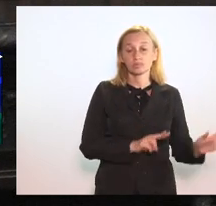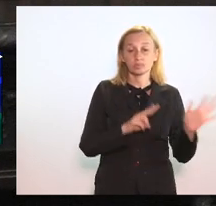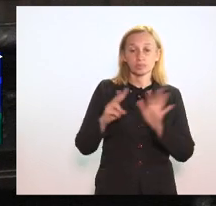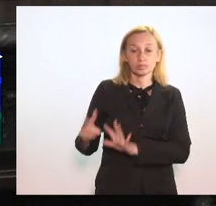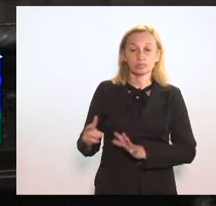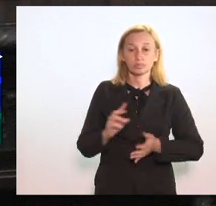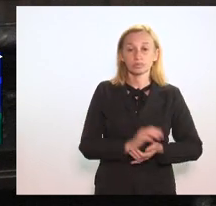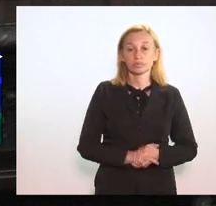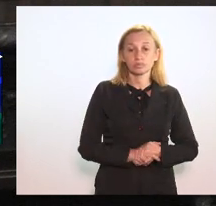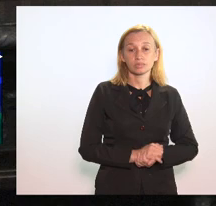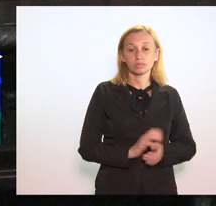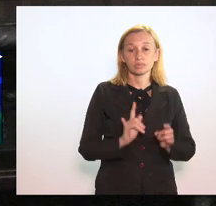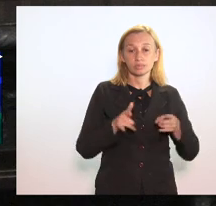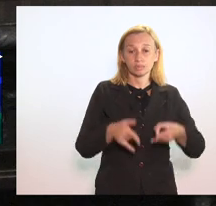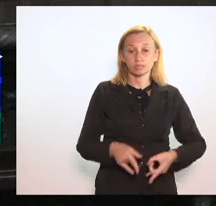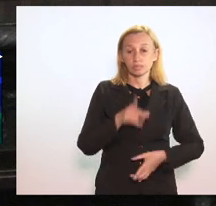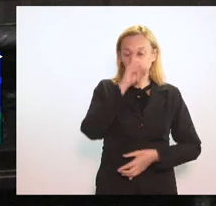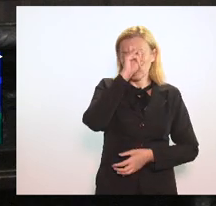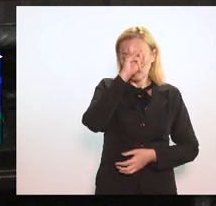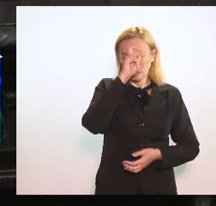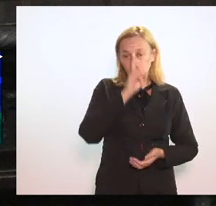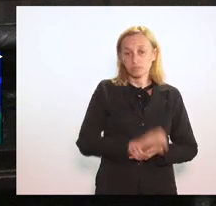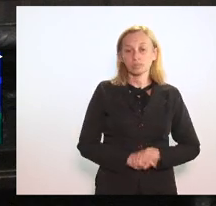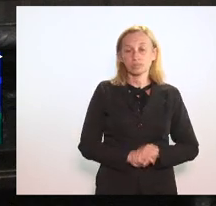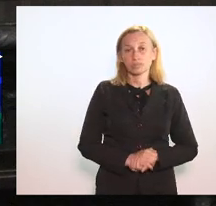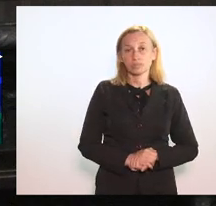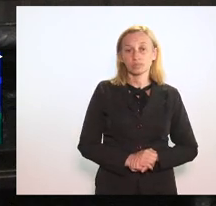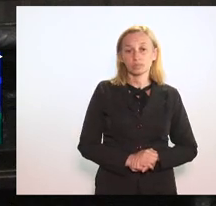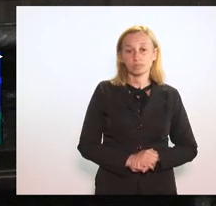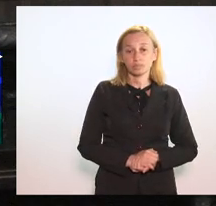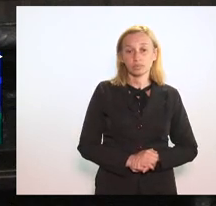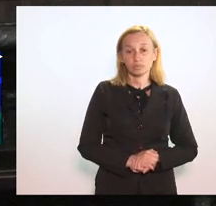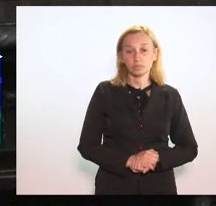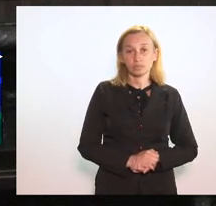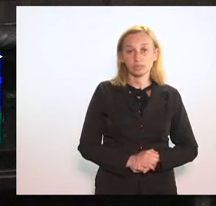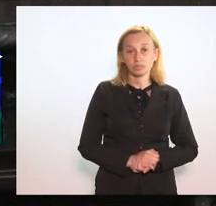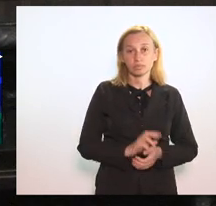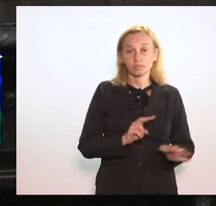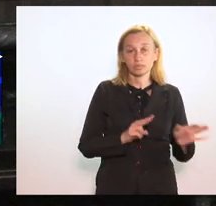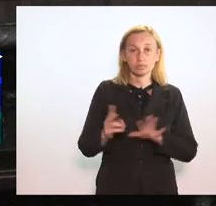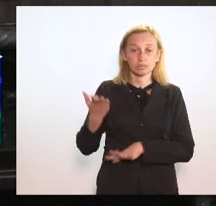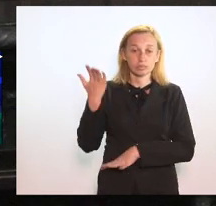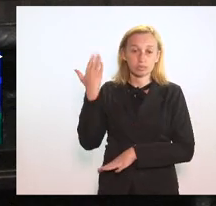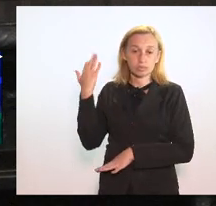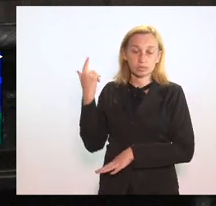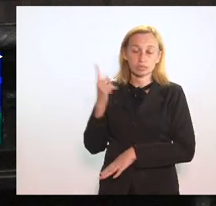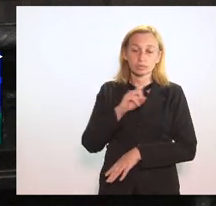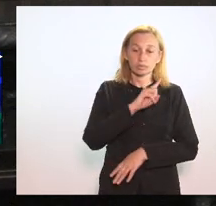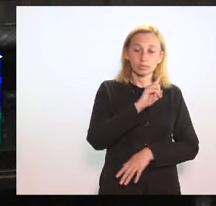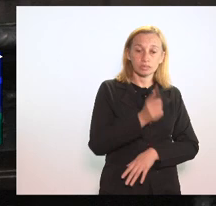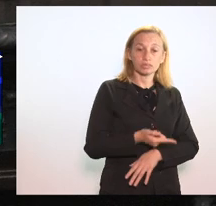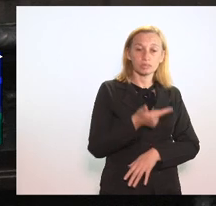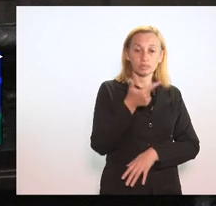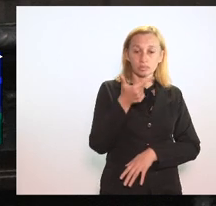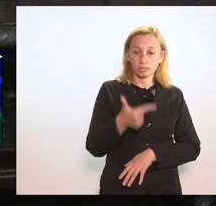de solicitação de internação o que vemos fechado o número da semana passada de